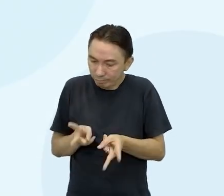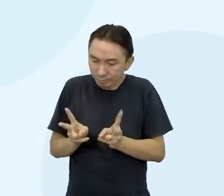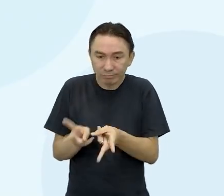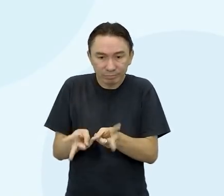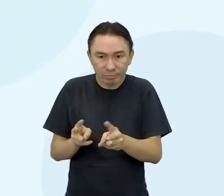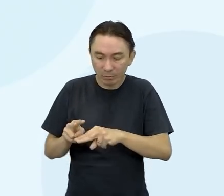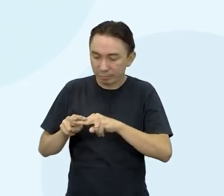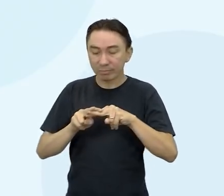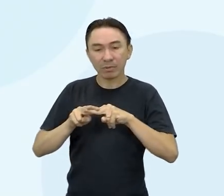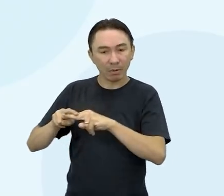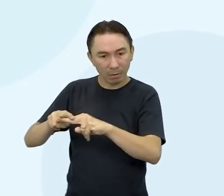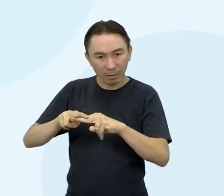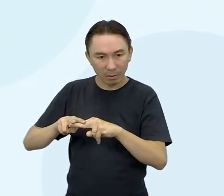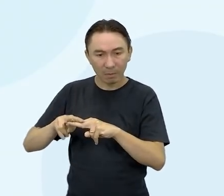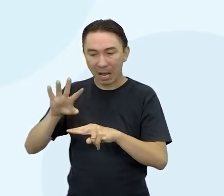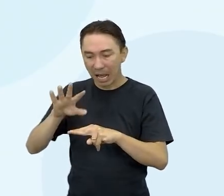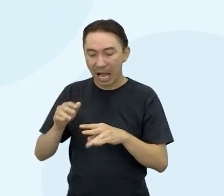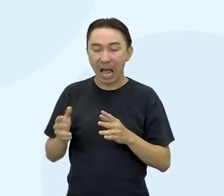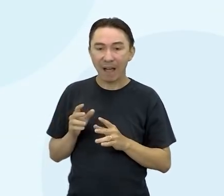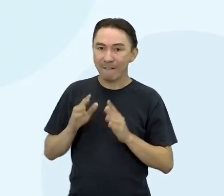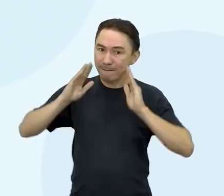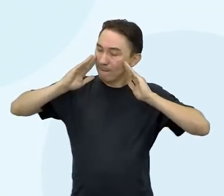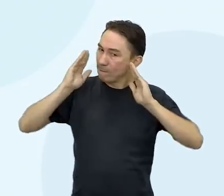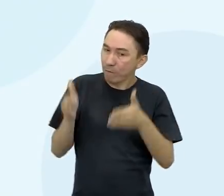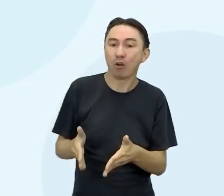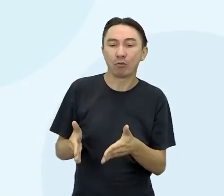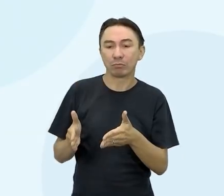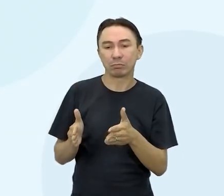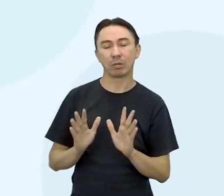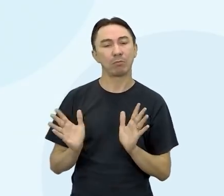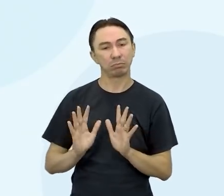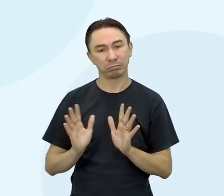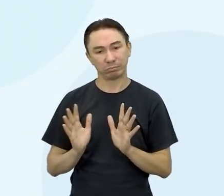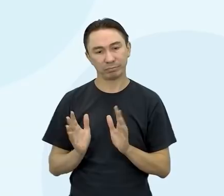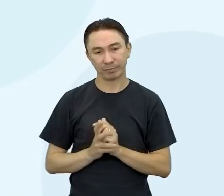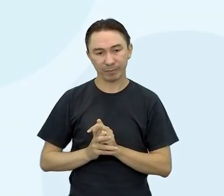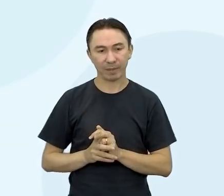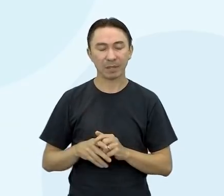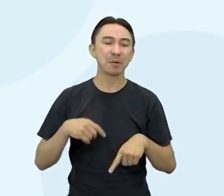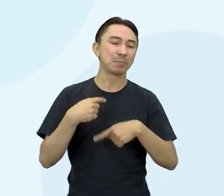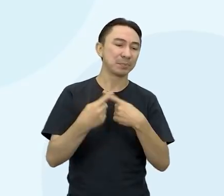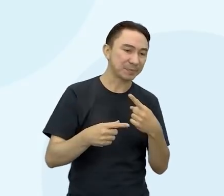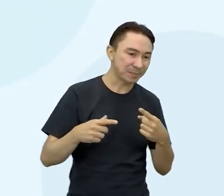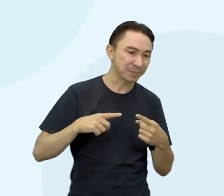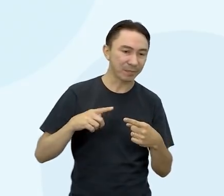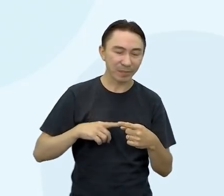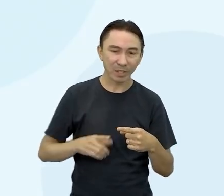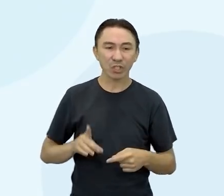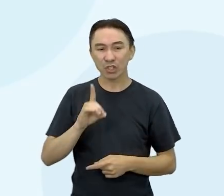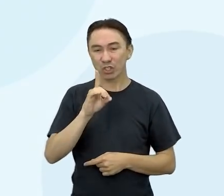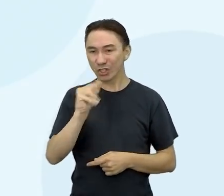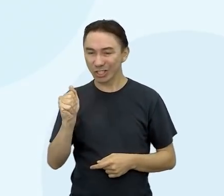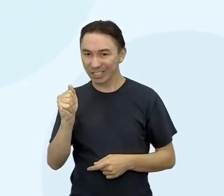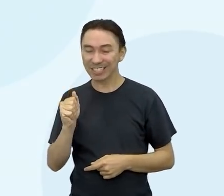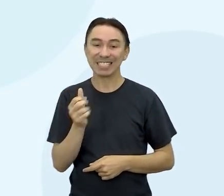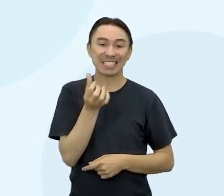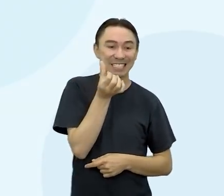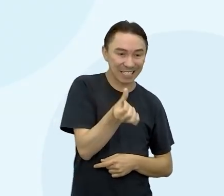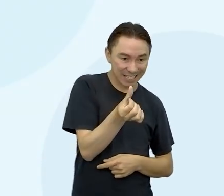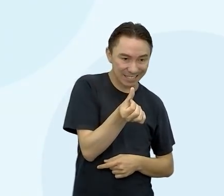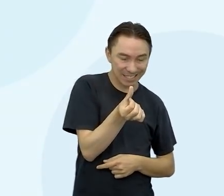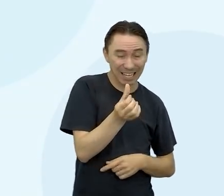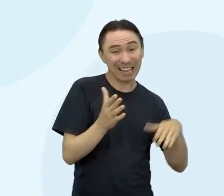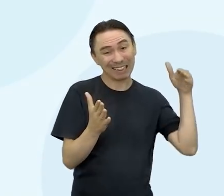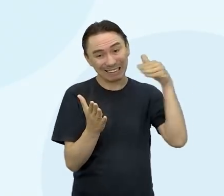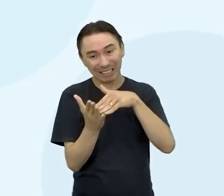tão focada como agora em fevereiro, tá? E por fim, quando fecha o bimestre, né, de 6 a 12 de abril, a última semana do primeiro